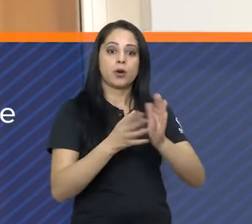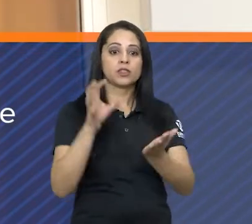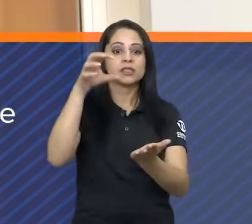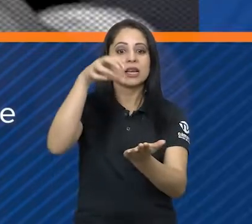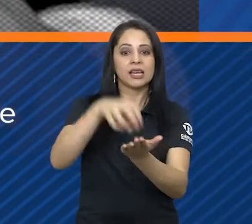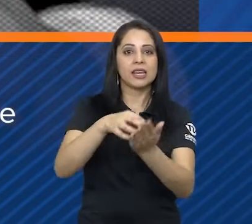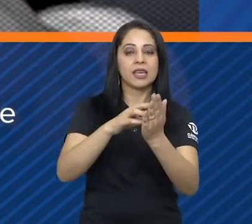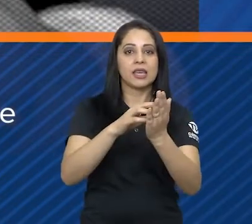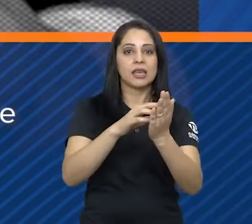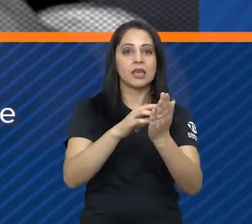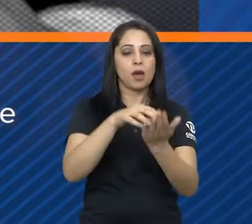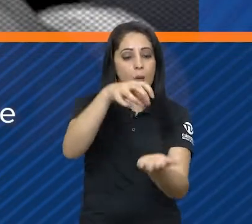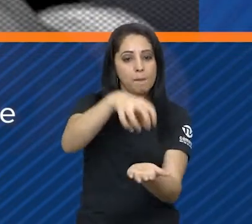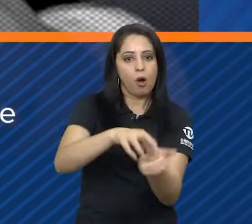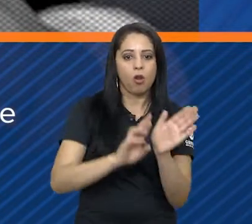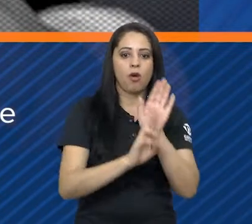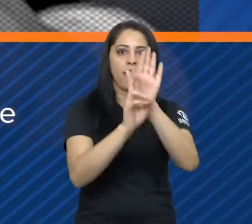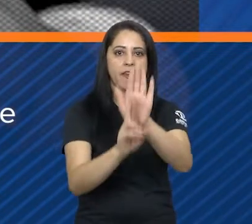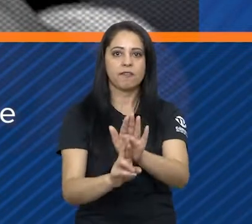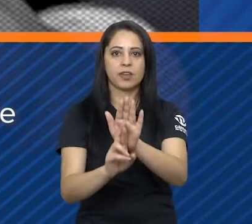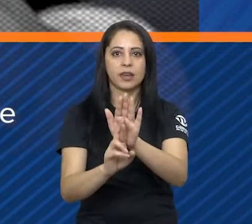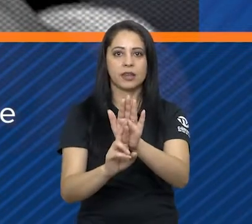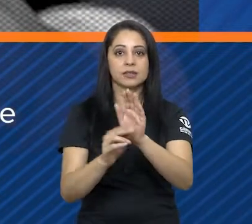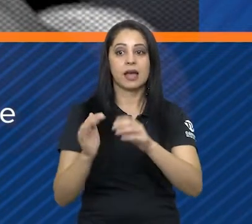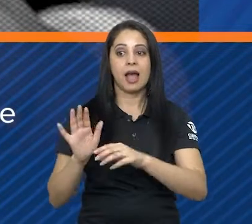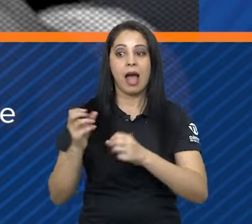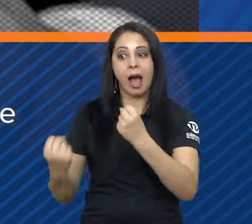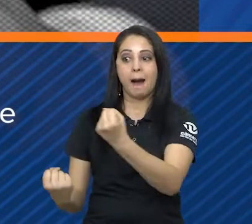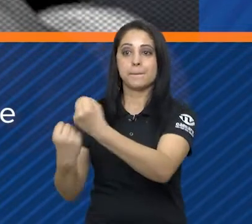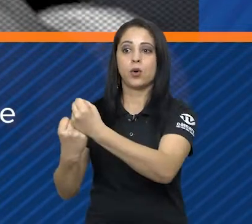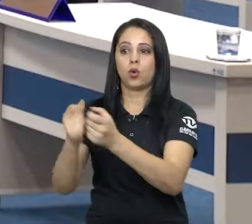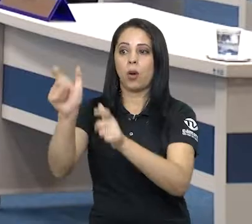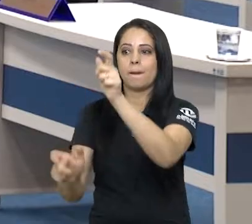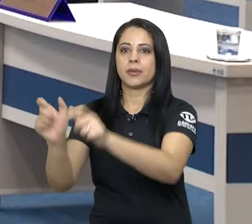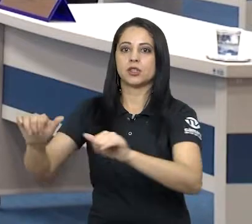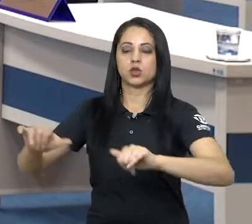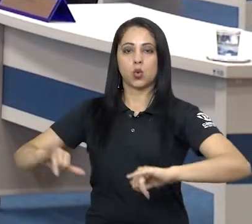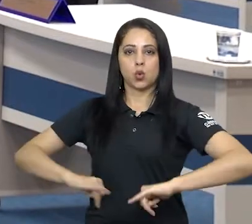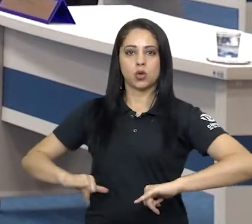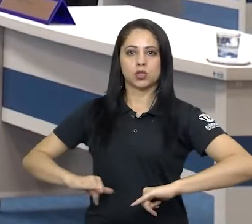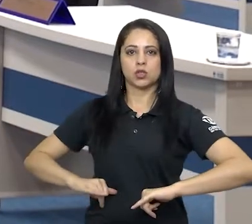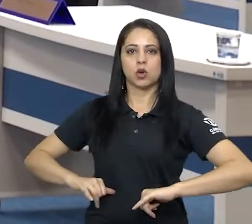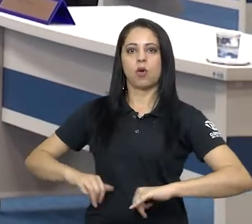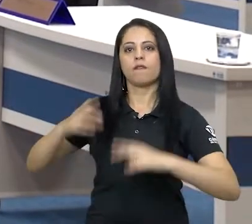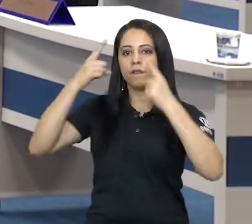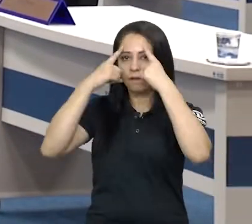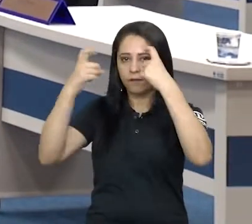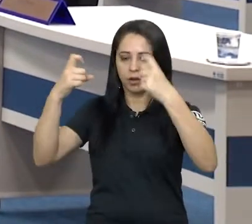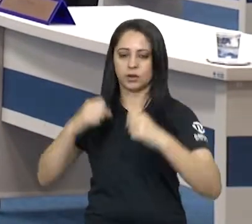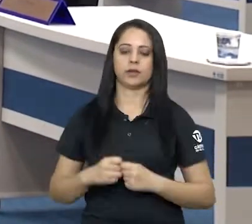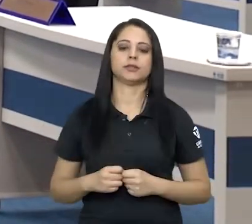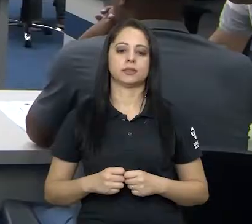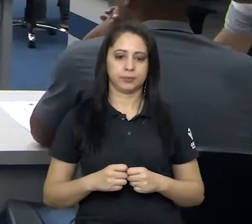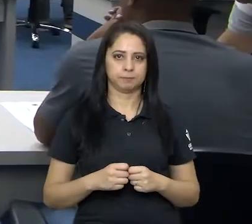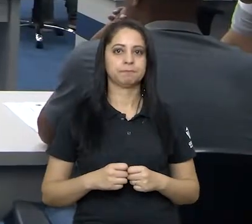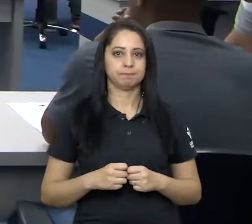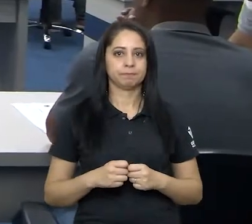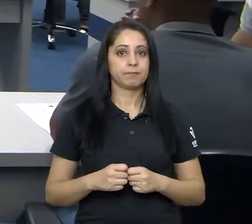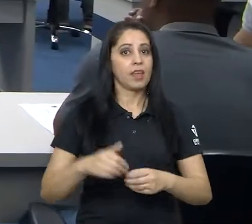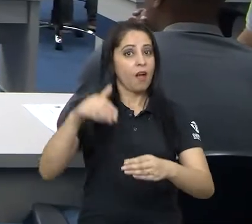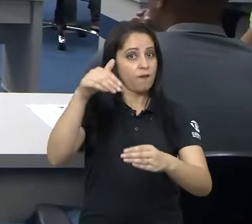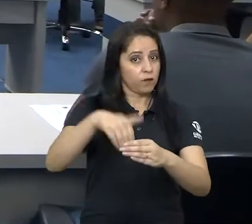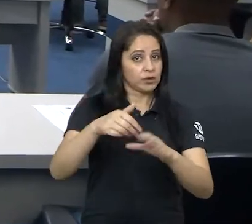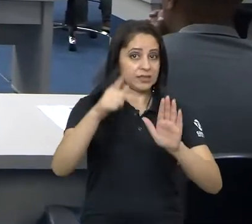de referência de política de enfrentamento à violência contra as mulheres. A votação e a apreciação de projetos é uma